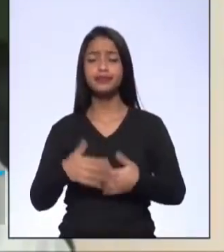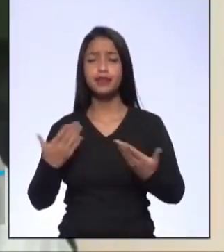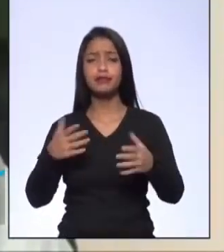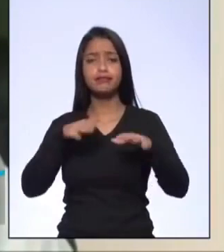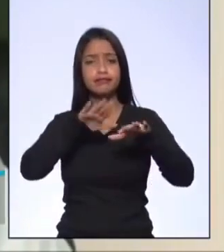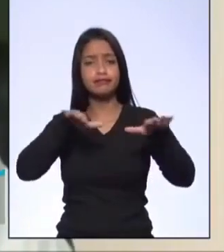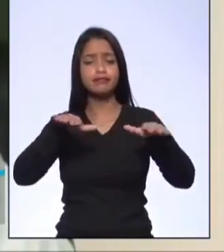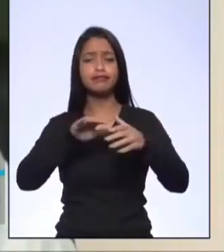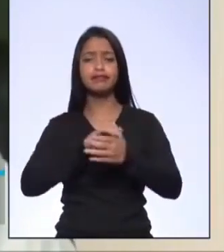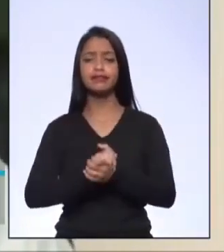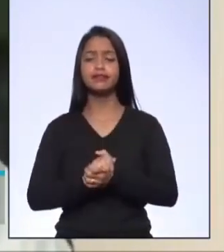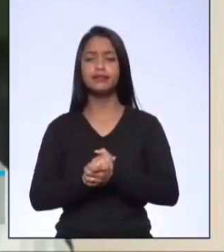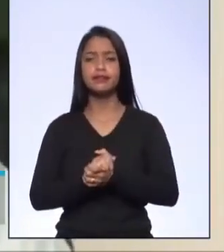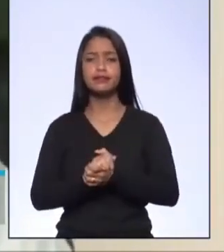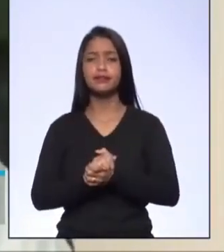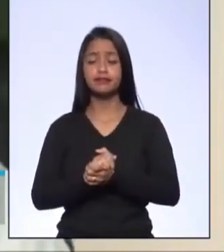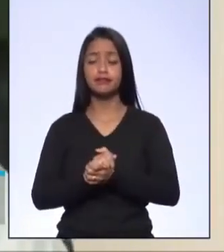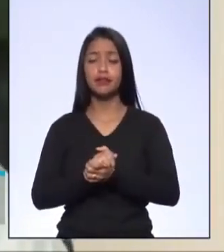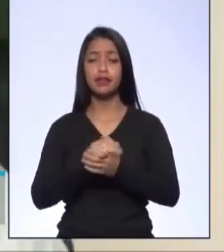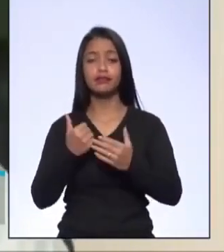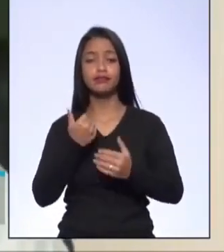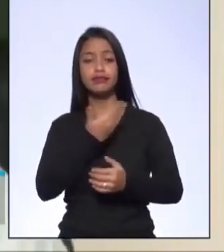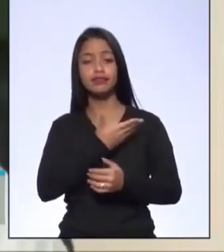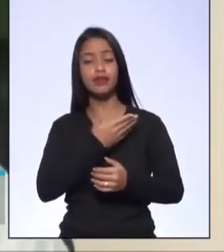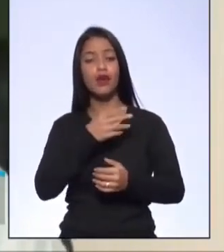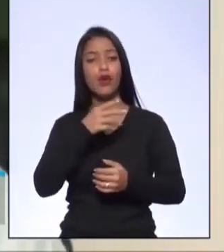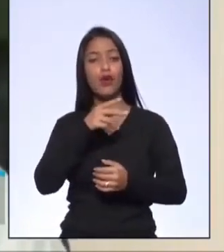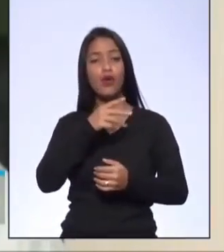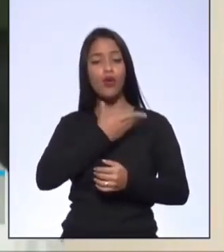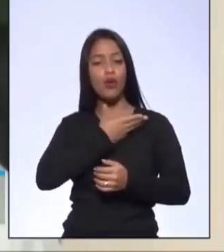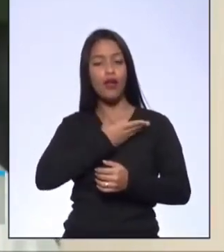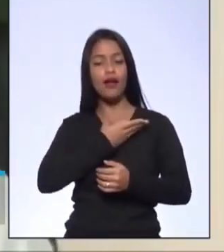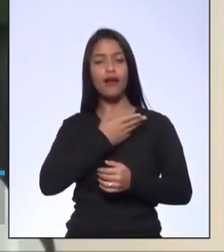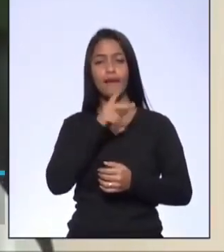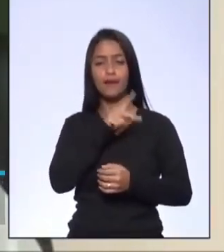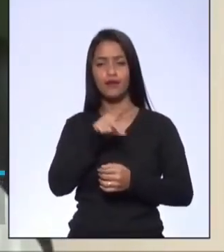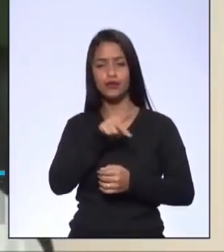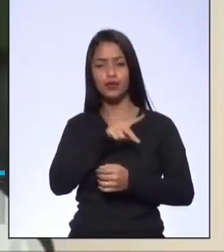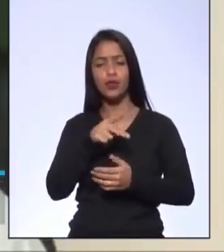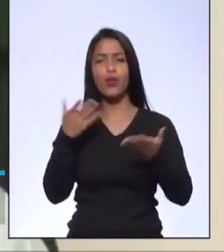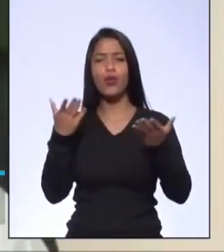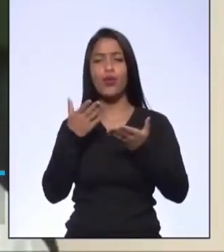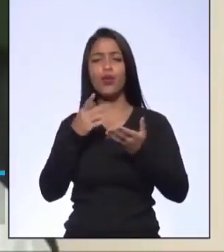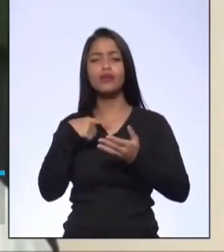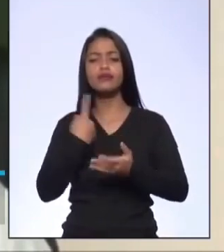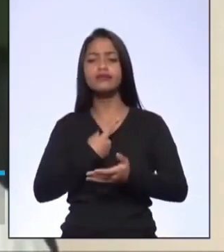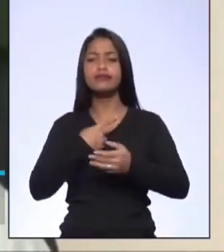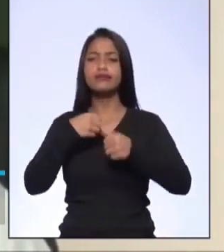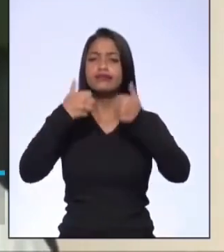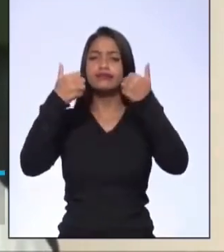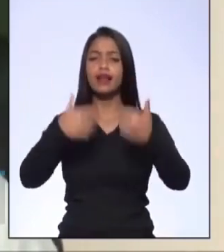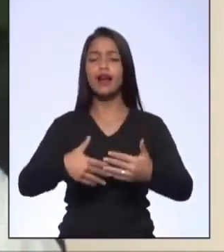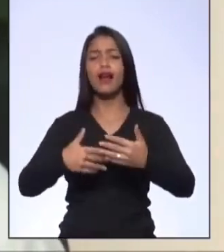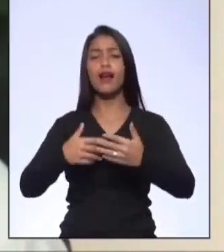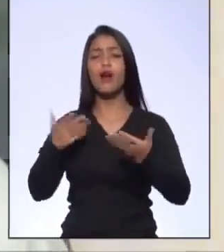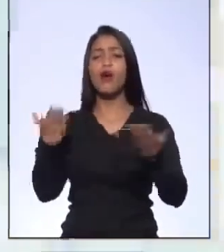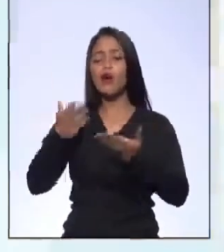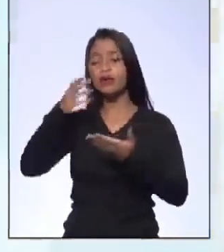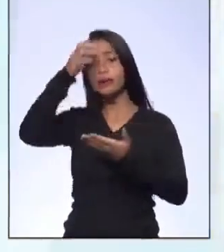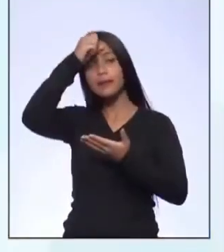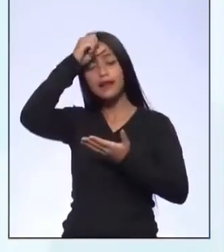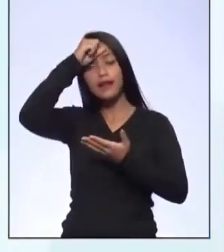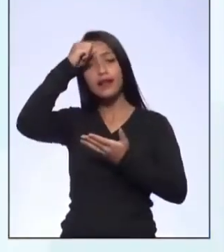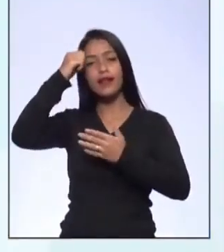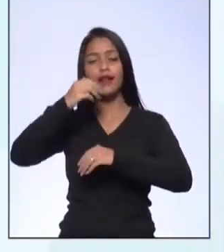Pessoal, então assim, para nossos colegas professores, né, a gente vai falar qual é a habilidade que será trabalhada